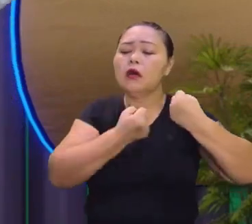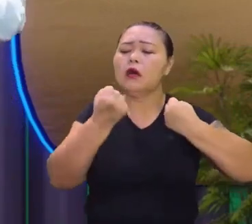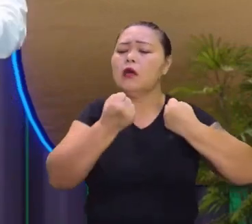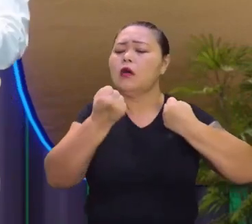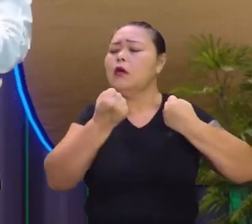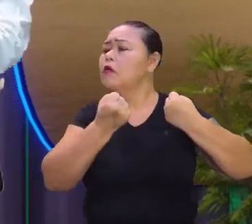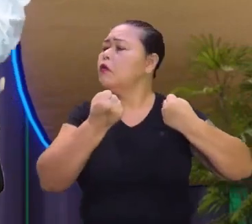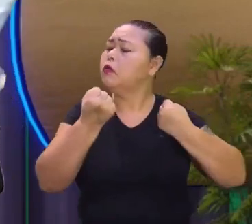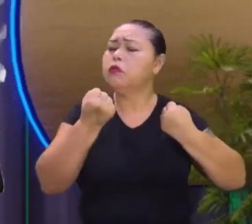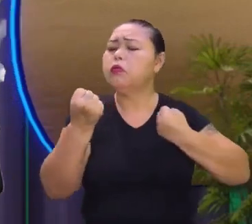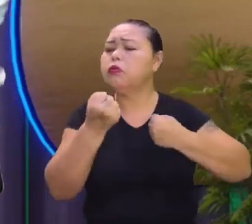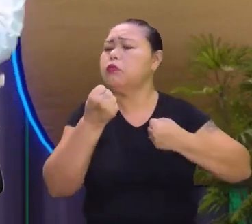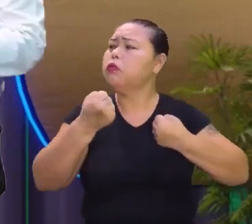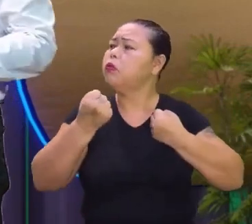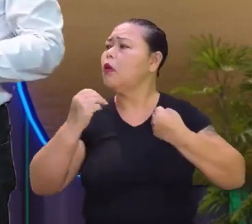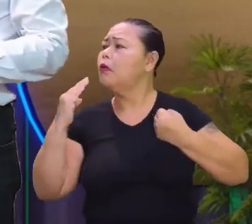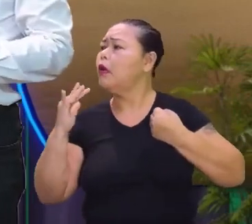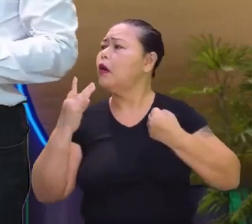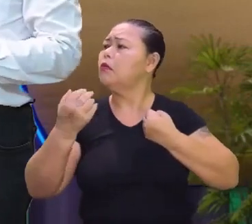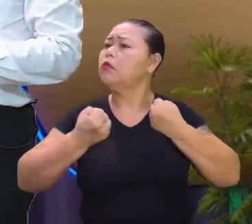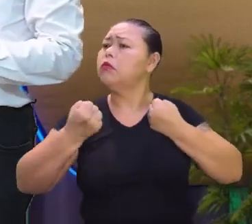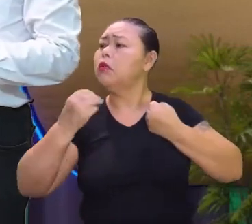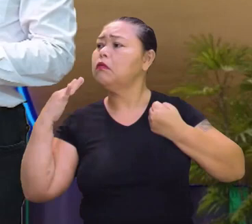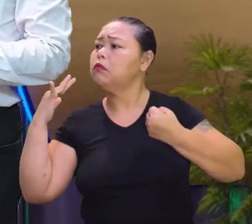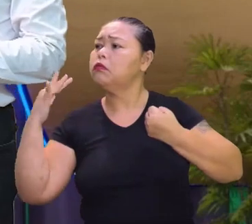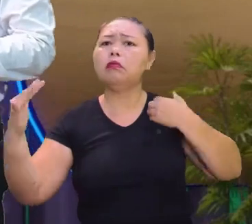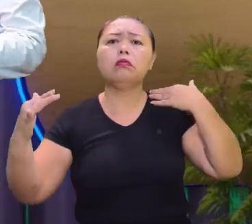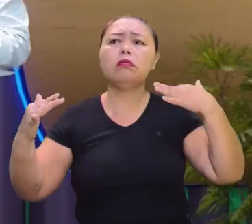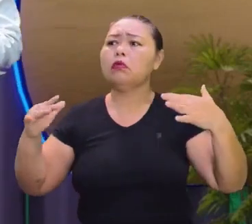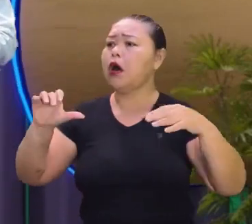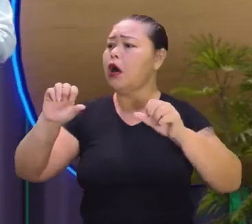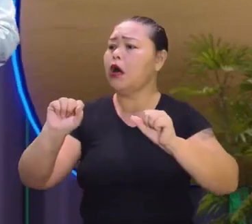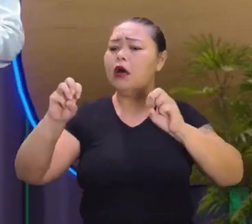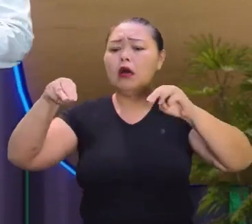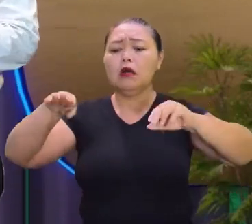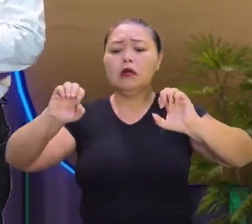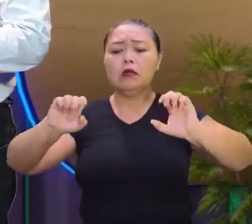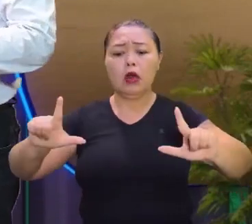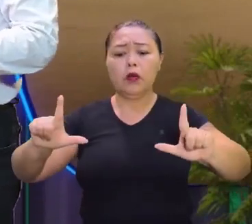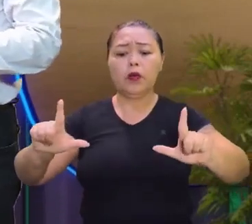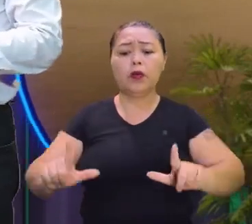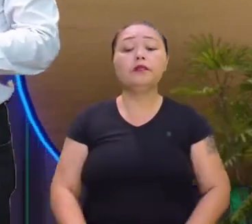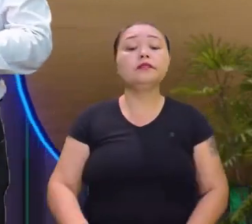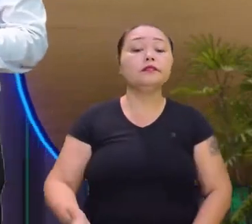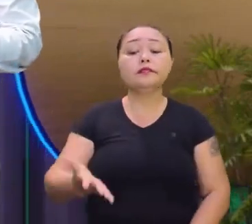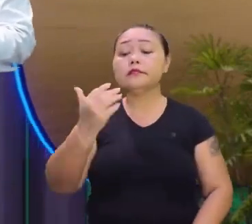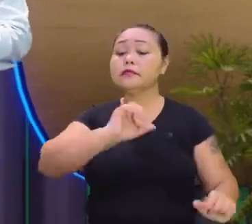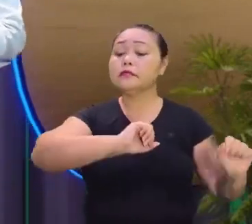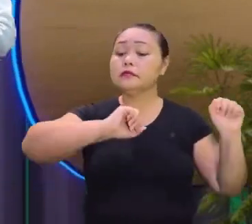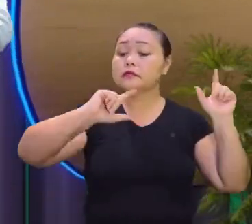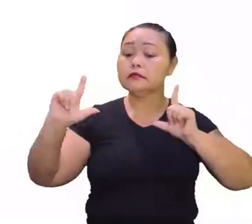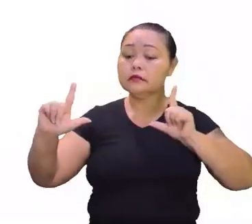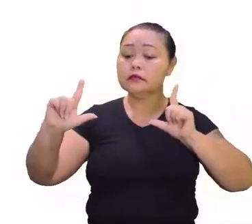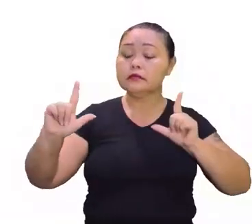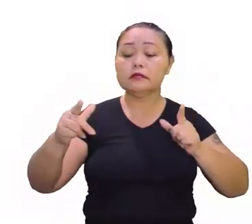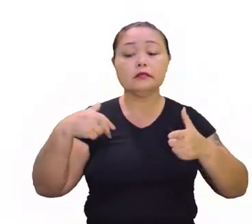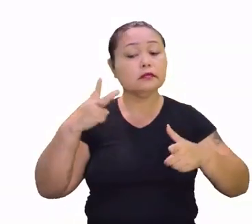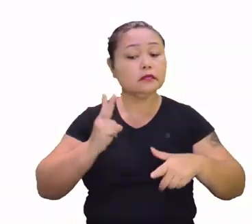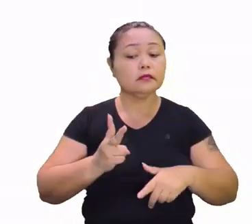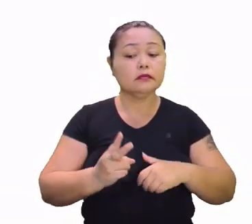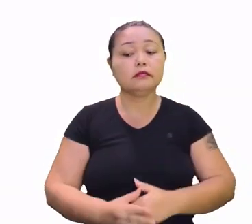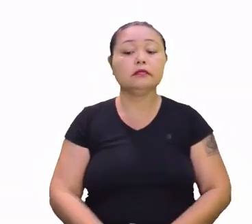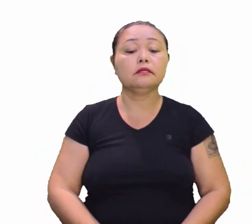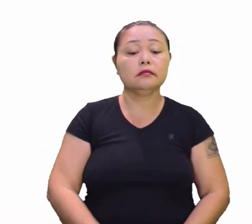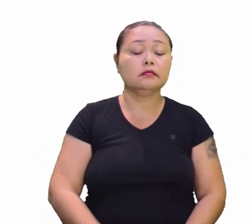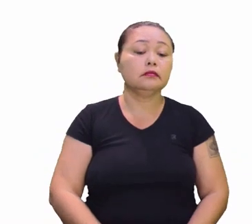carro quilômetros passando por esse lago de Samuel. Né? Isso mesmo. Beleza. Vamos lá no quadro, meu diretor, então, vamos continuando